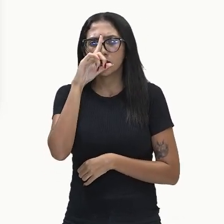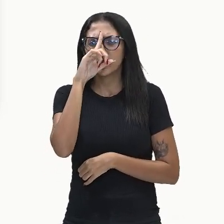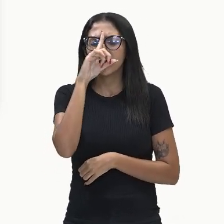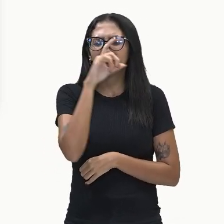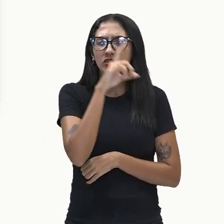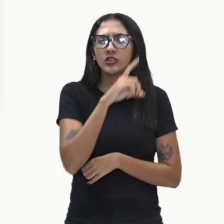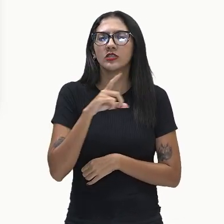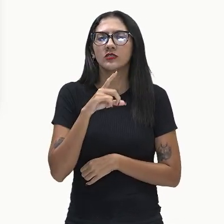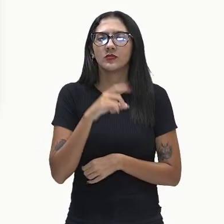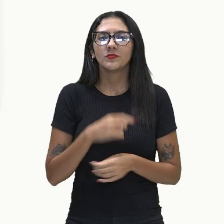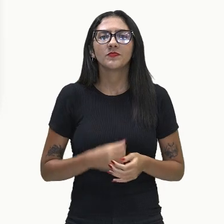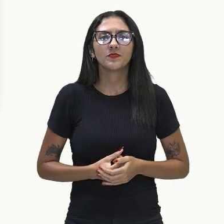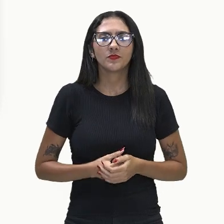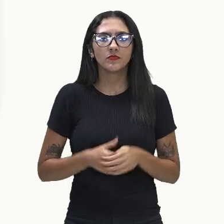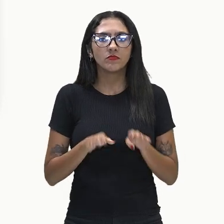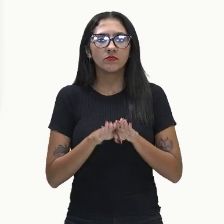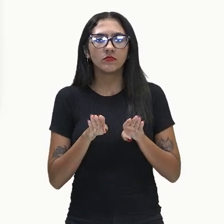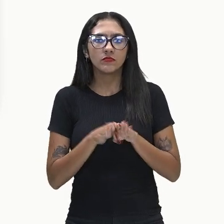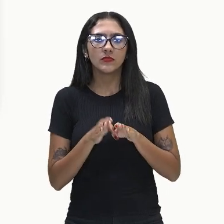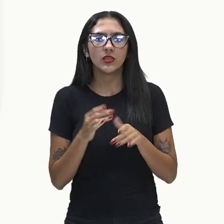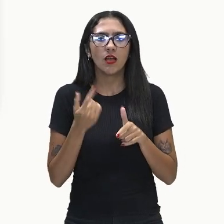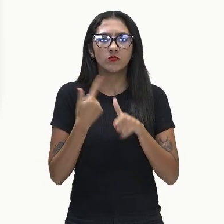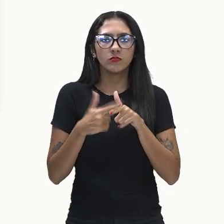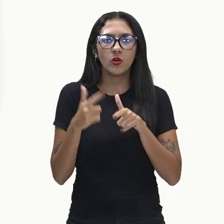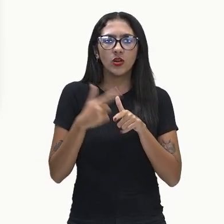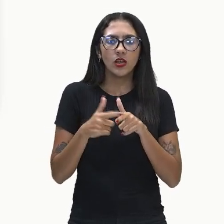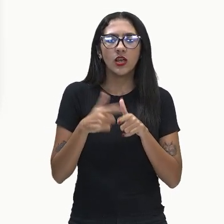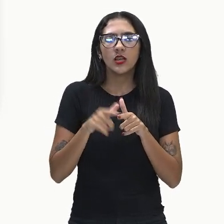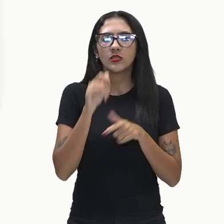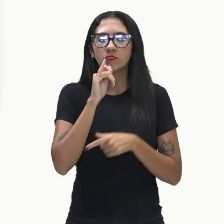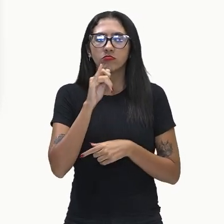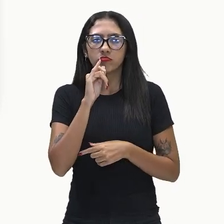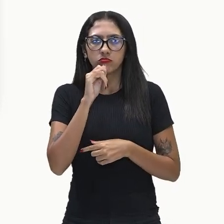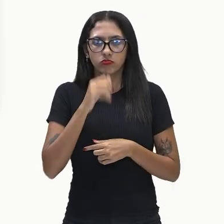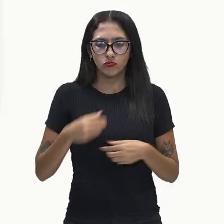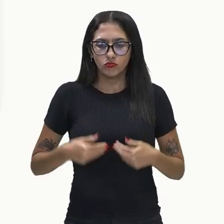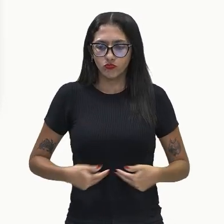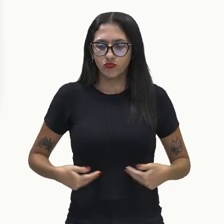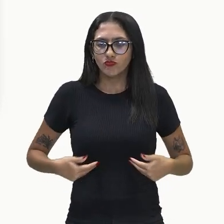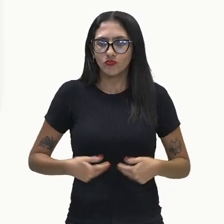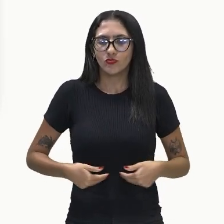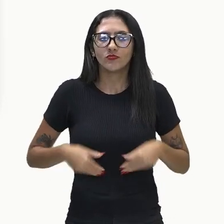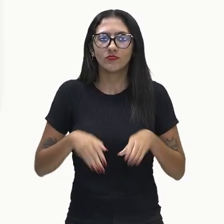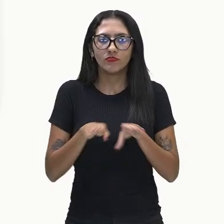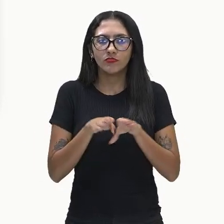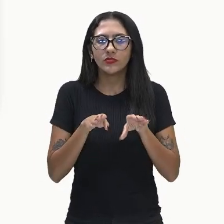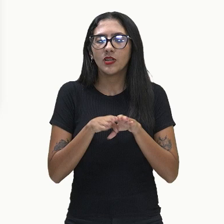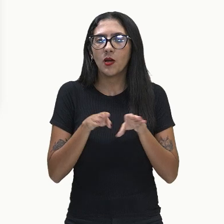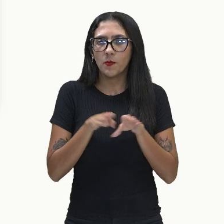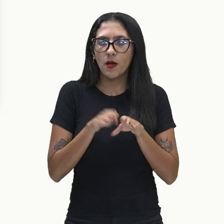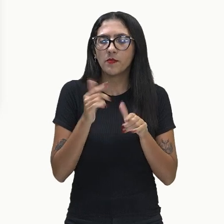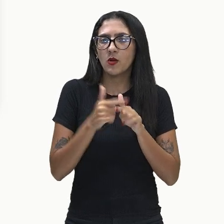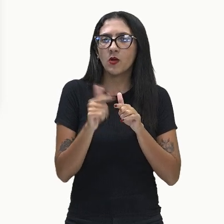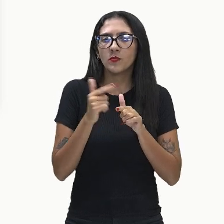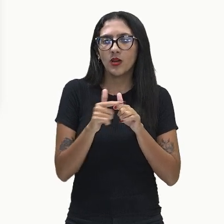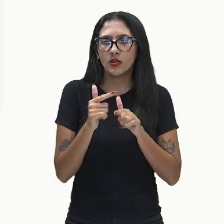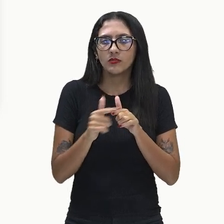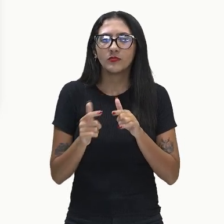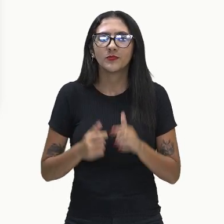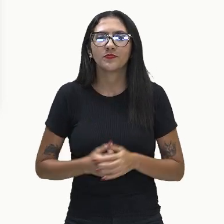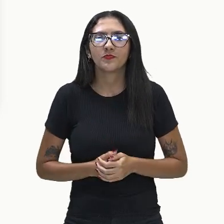músculos, assim como problemas com a função intestinal e da bexiga, que também